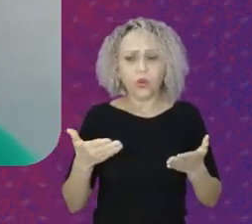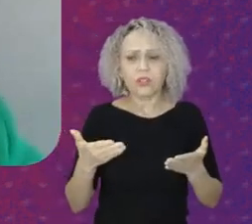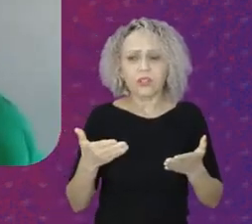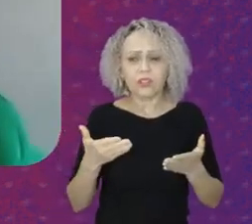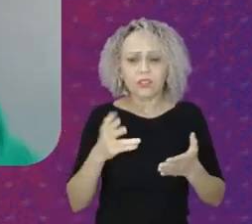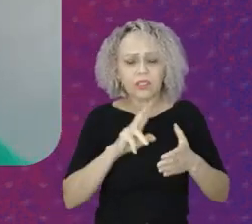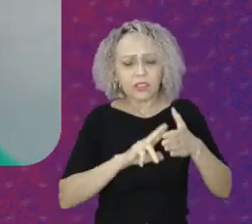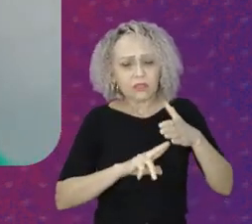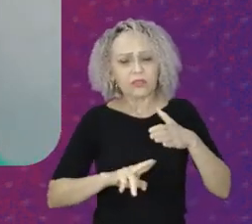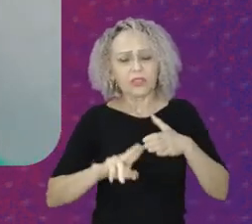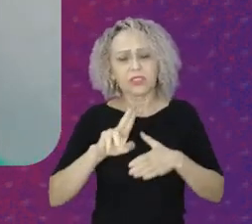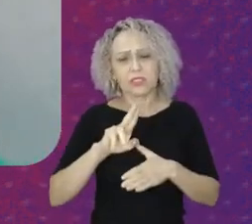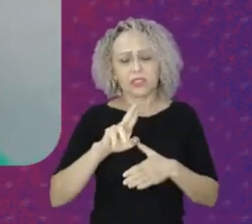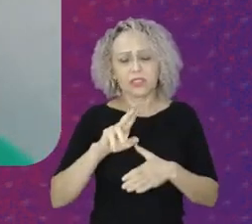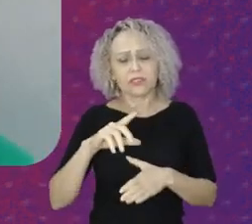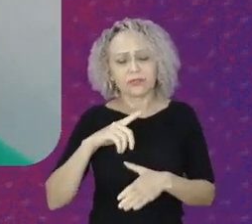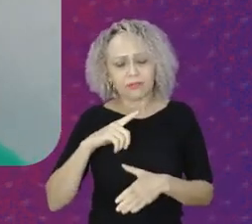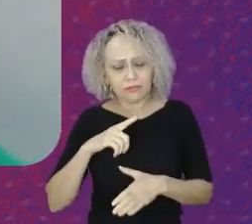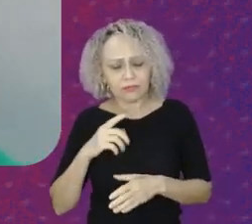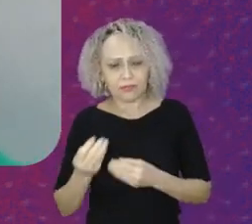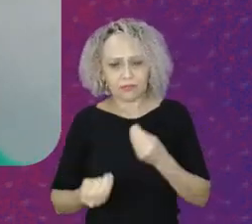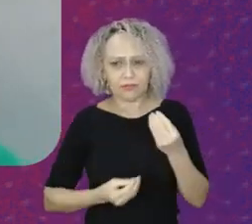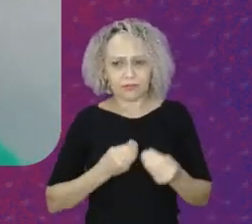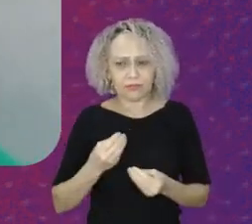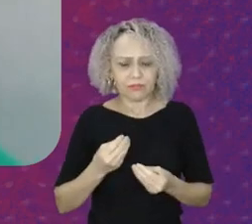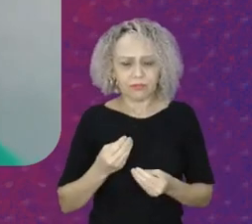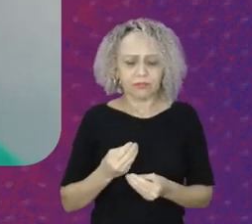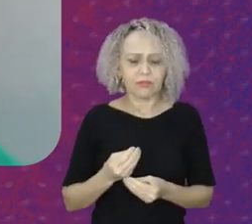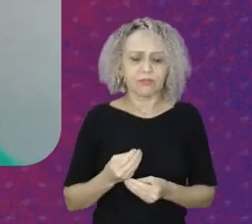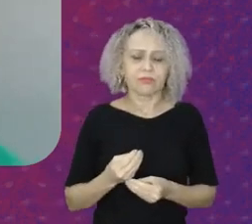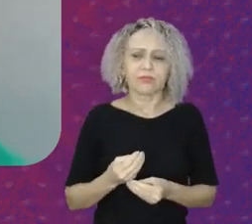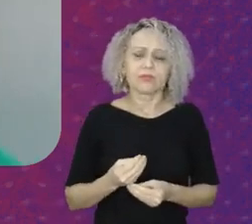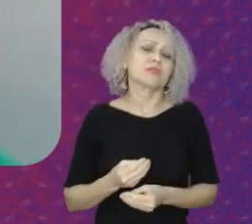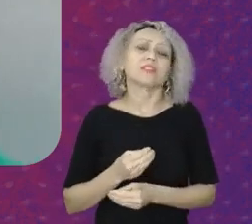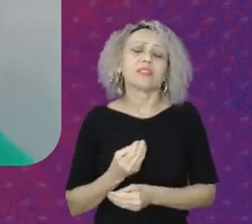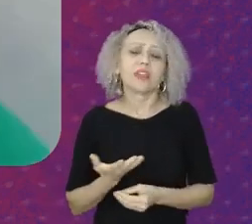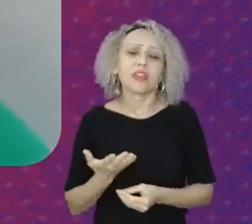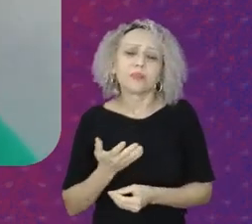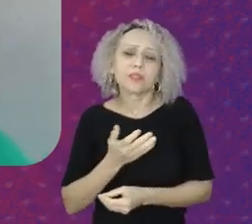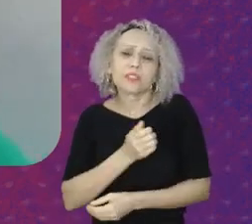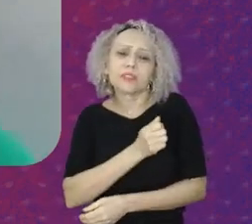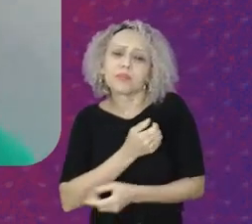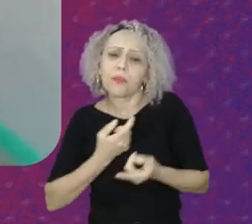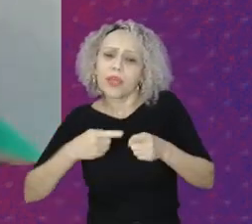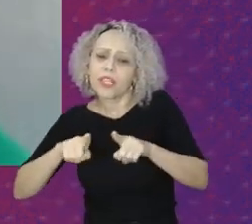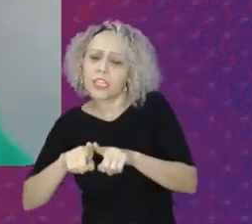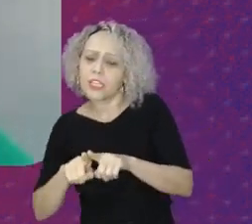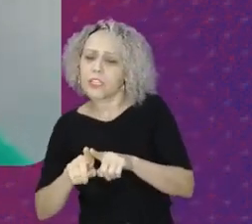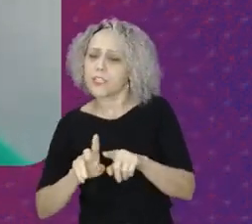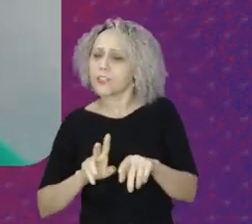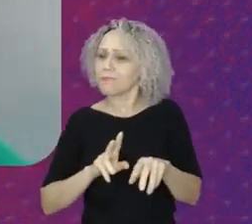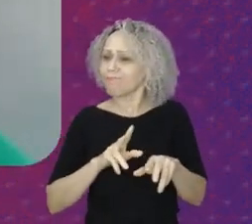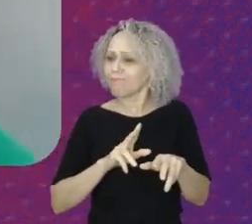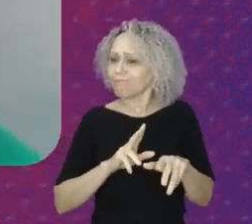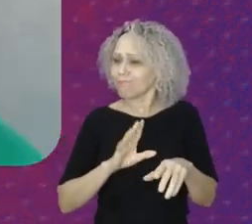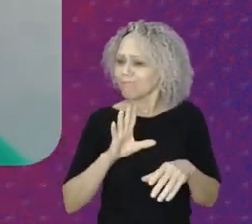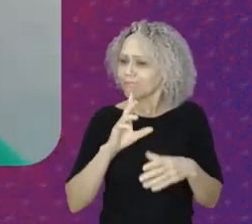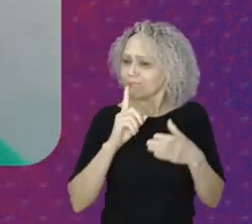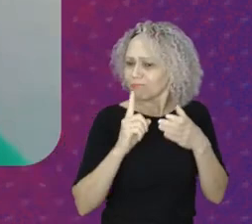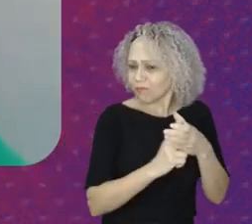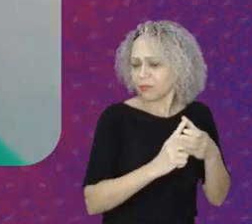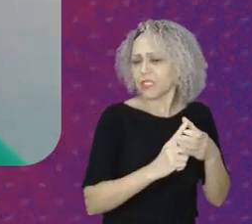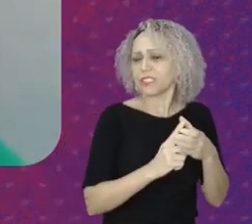têm uma pró-reitoria de assistência estudantil, uma pró-reitoria de pertencimento, de inclusão, de ações afirmativas.